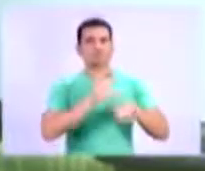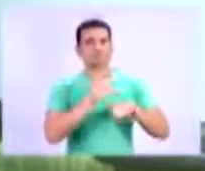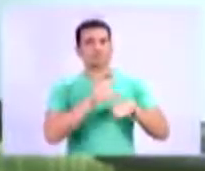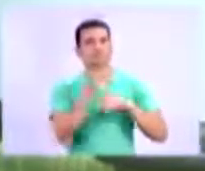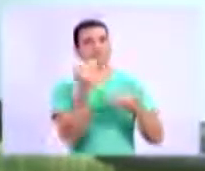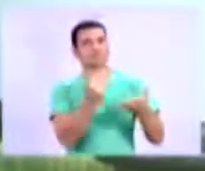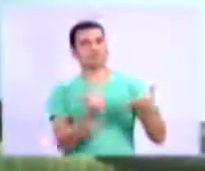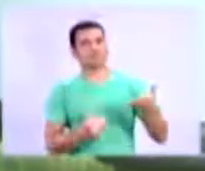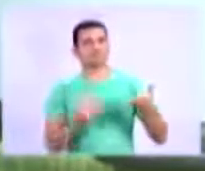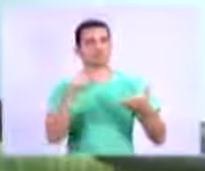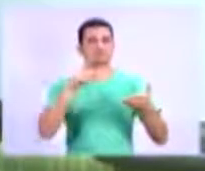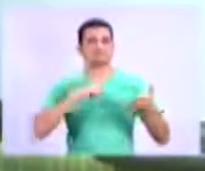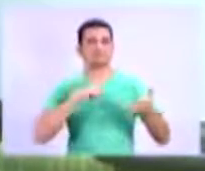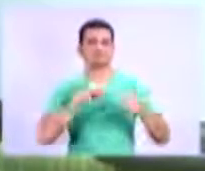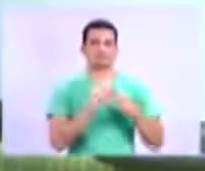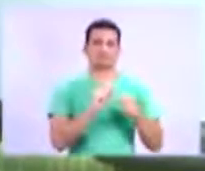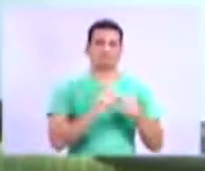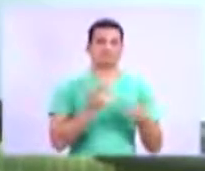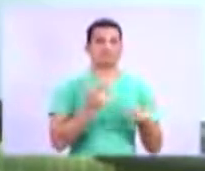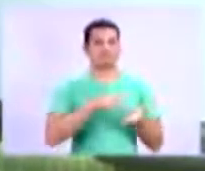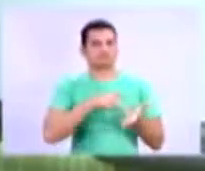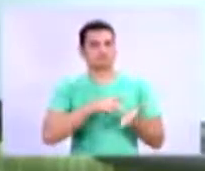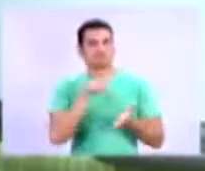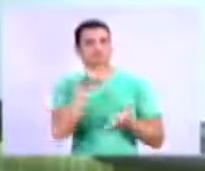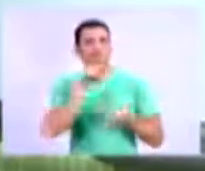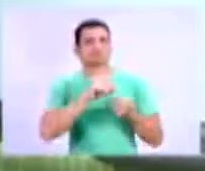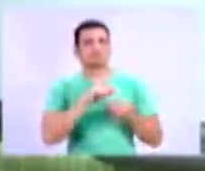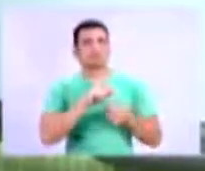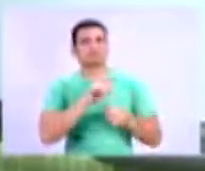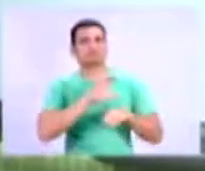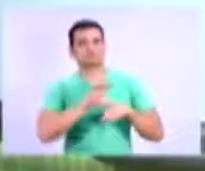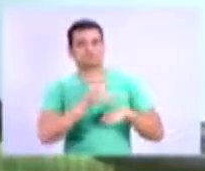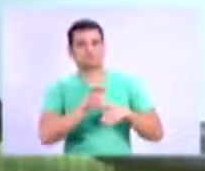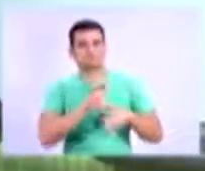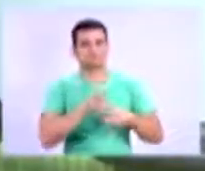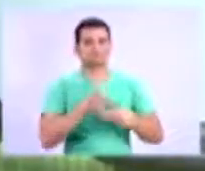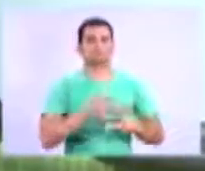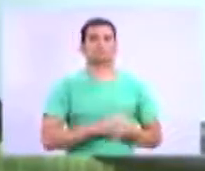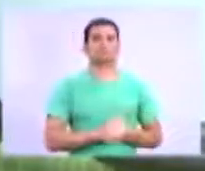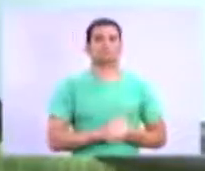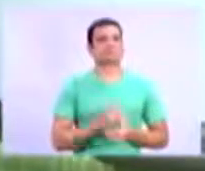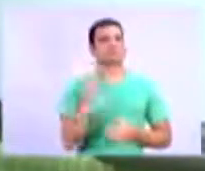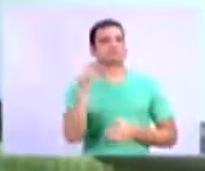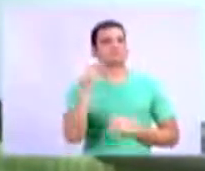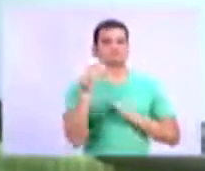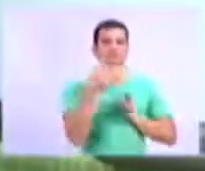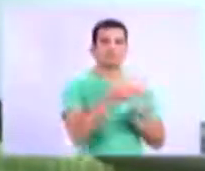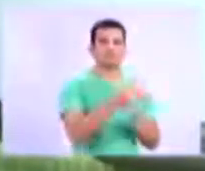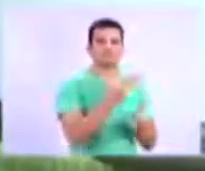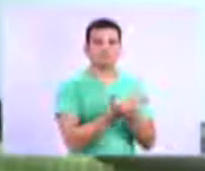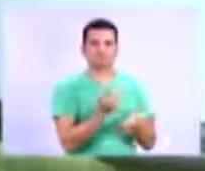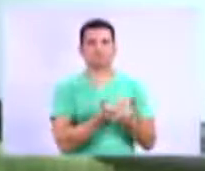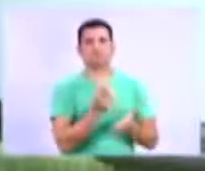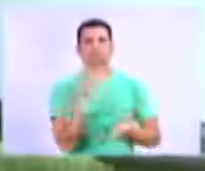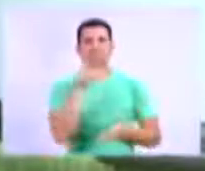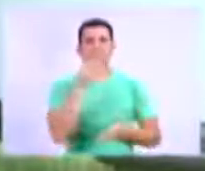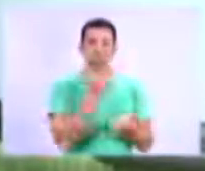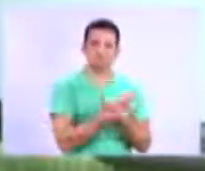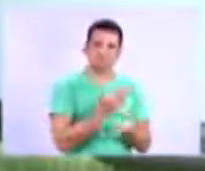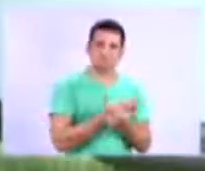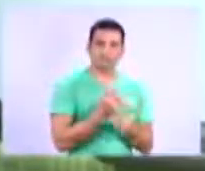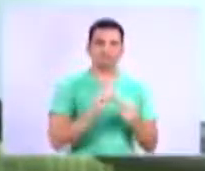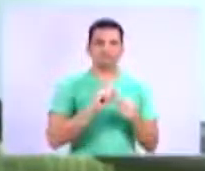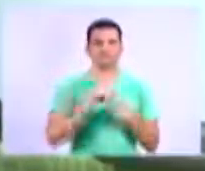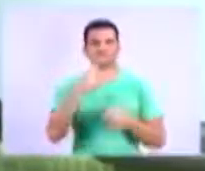você fez e realmente você fez esses cursos, né? Você foi às aulas, você estudou, você fez o